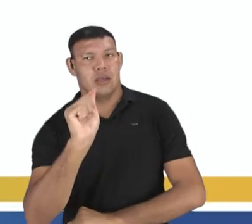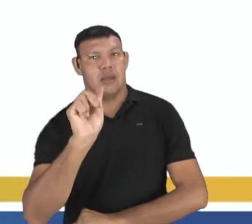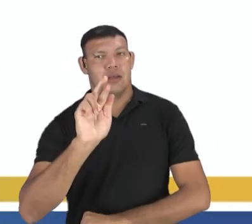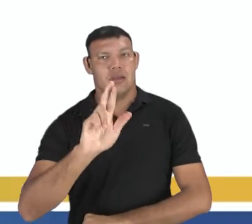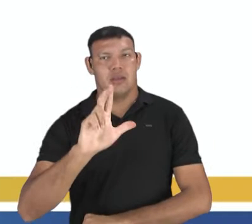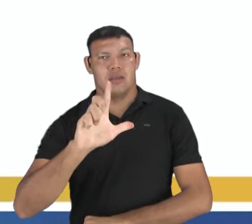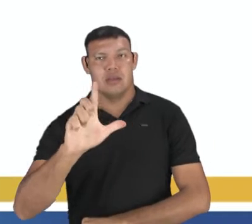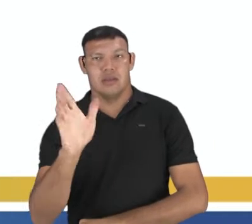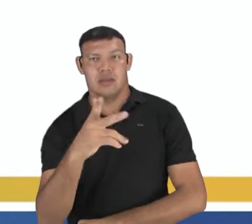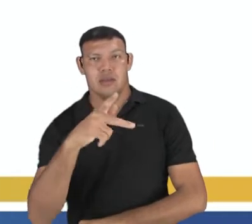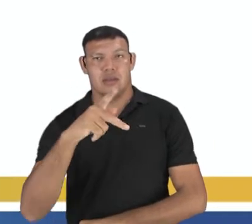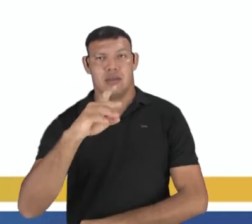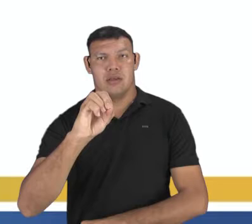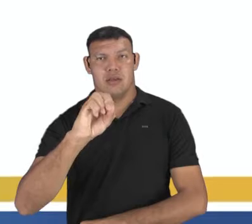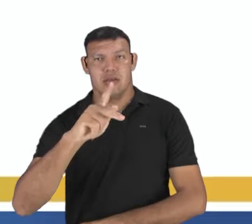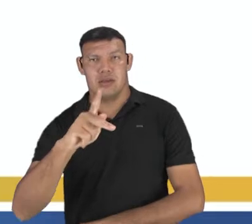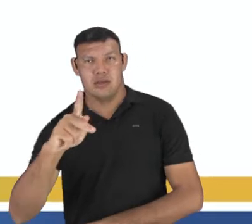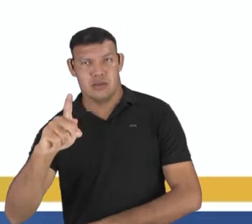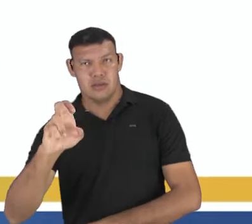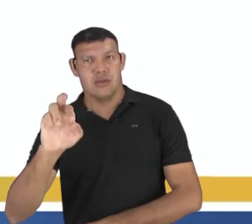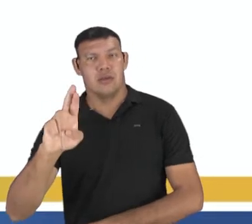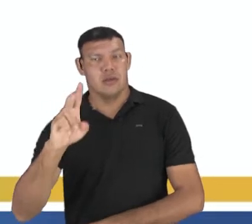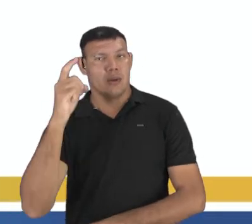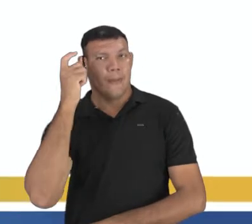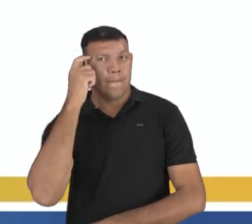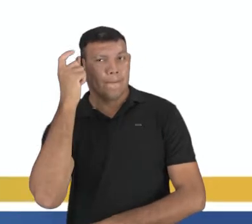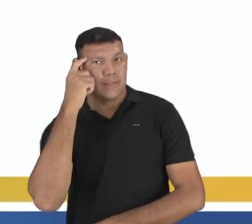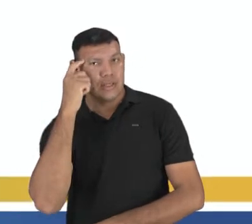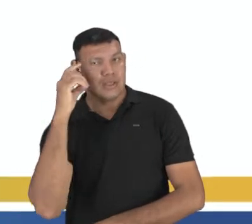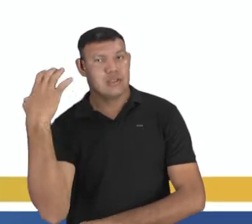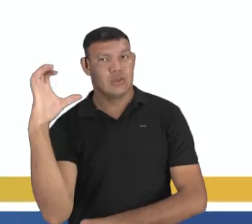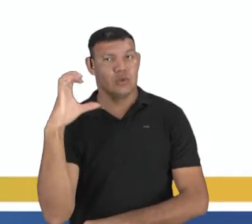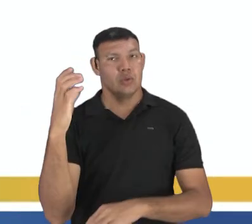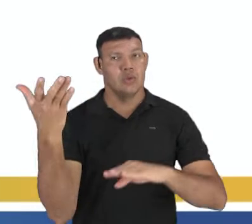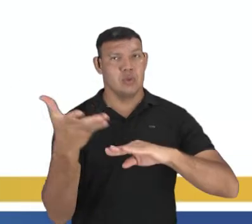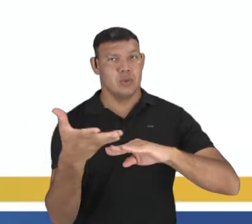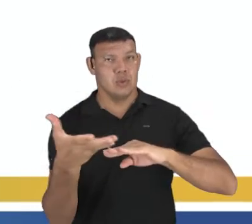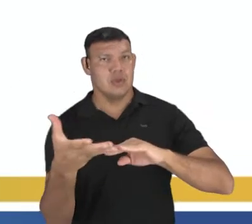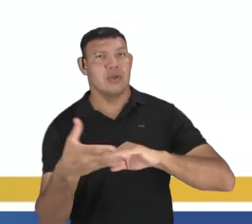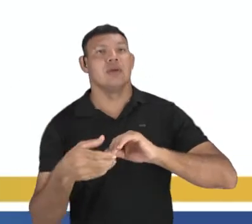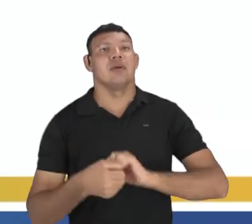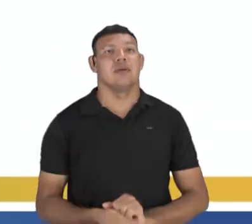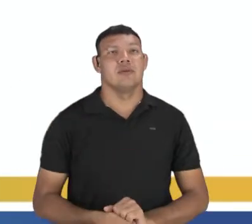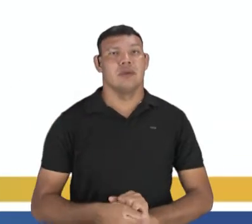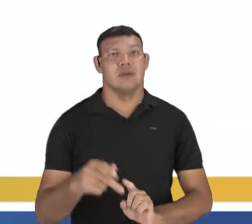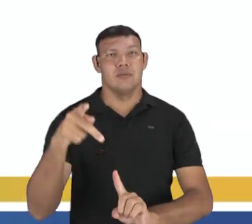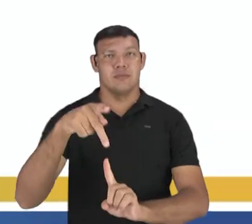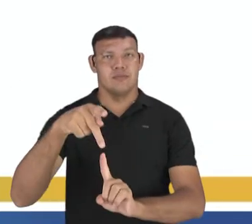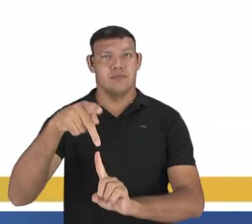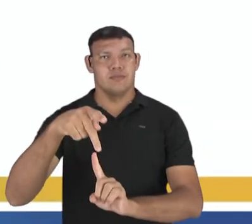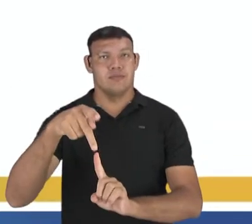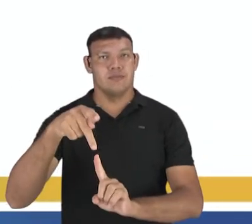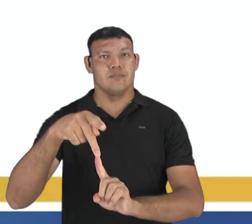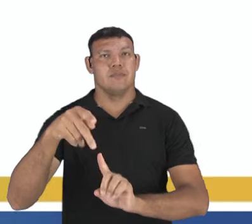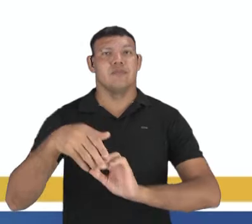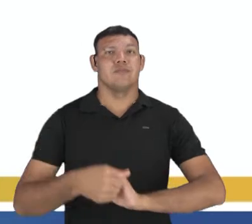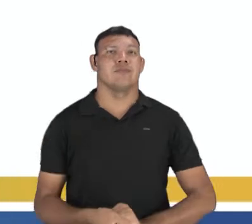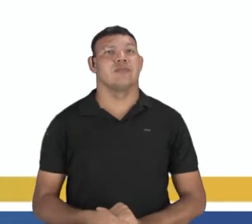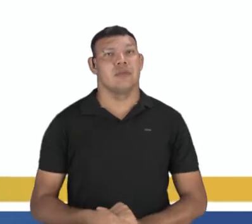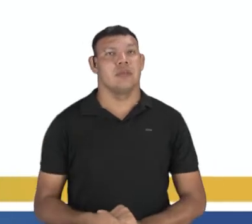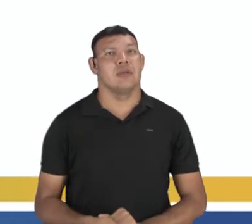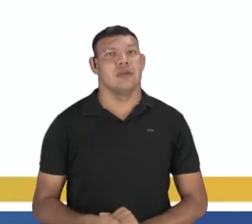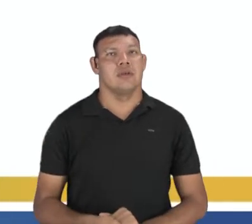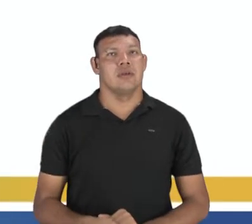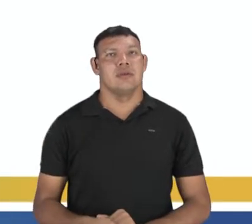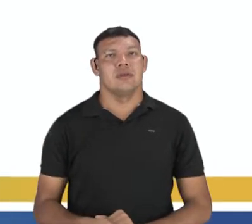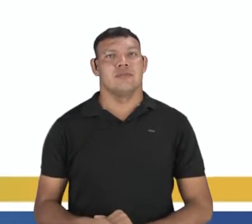a ciência contemporânea. Ele tem palavra-chave dele é o princípio da falsibilidade, uma teoria que consiste, a teoria é exatamente aquilo